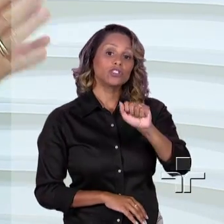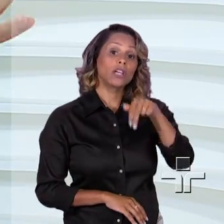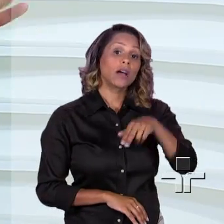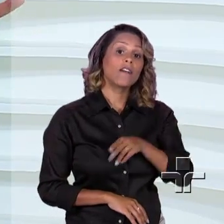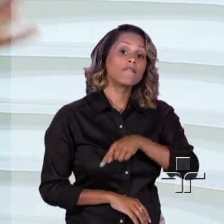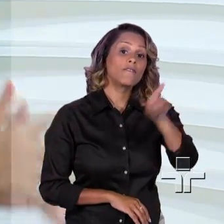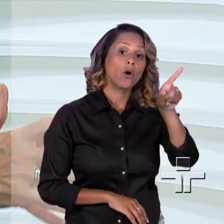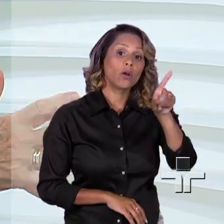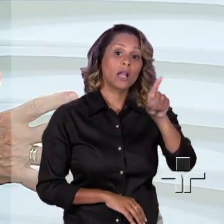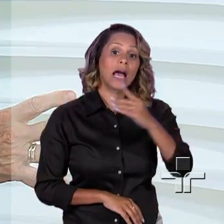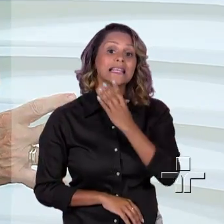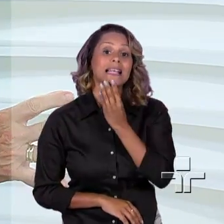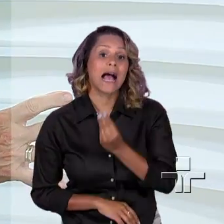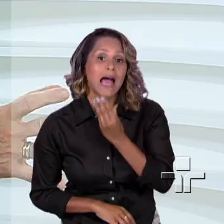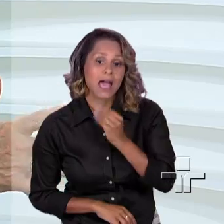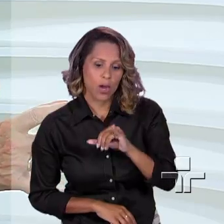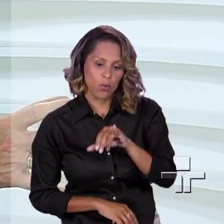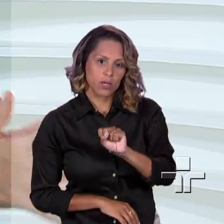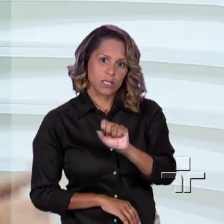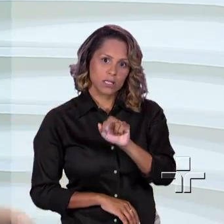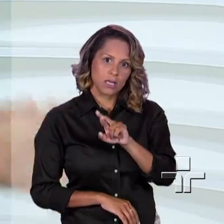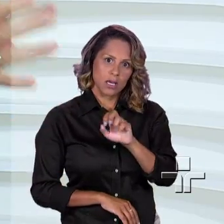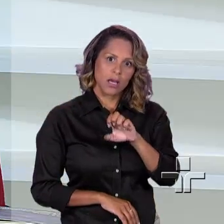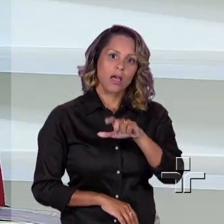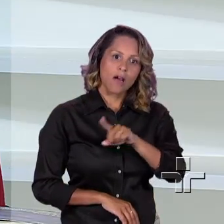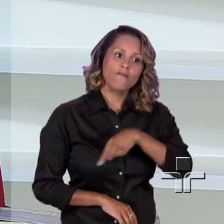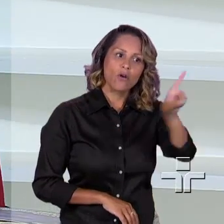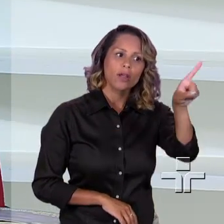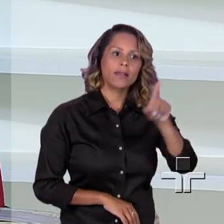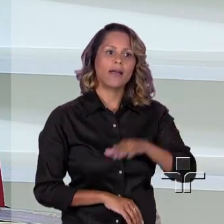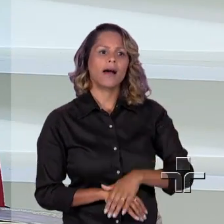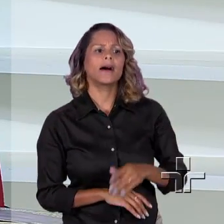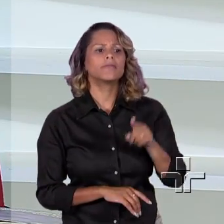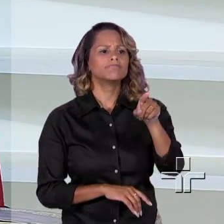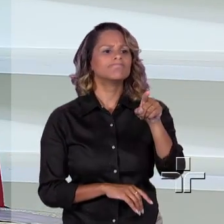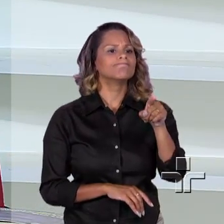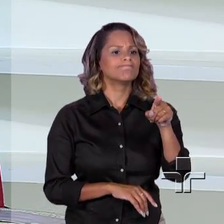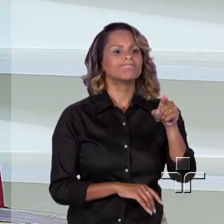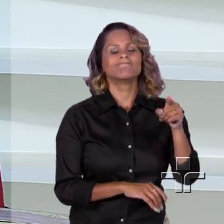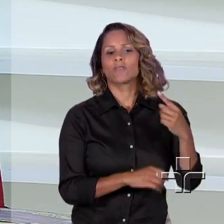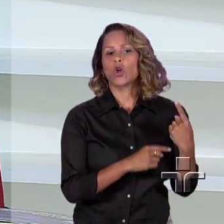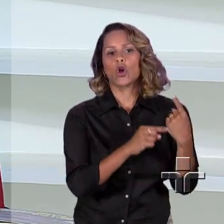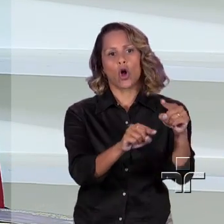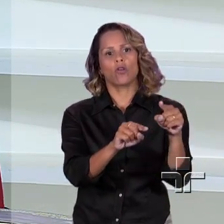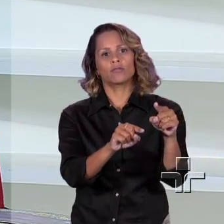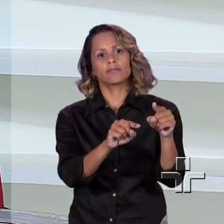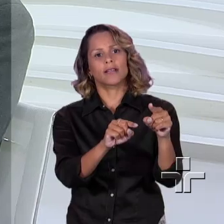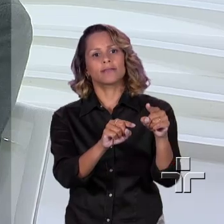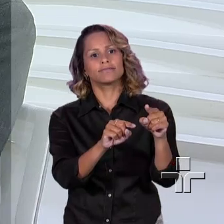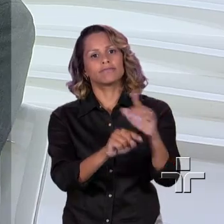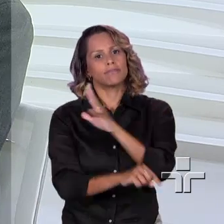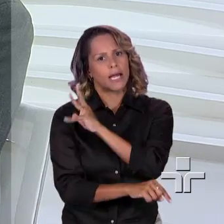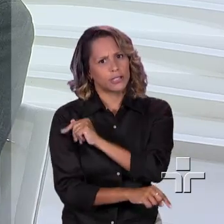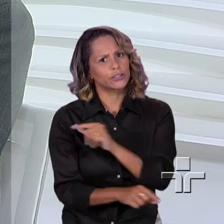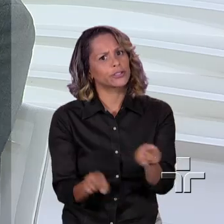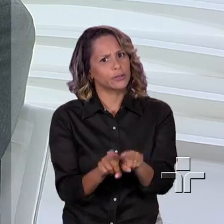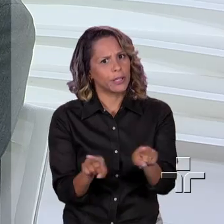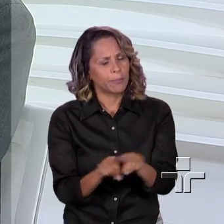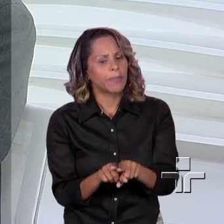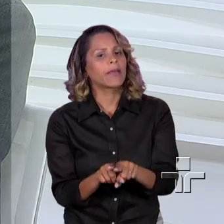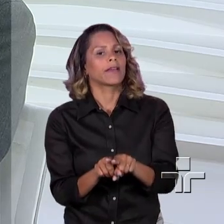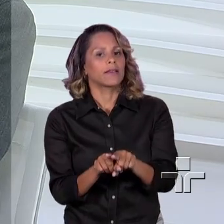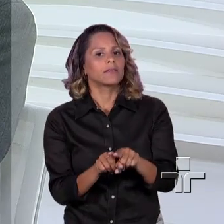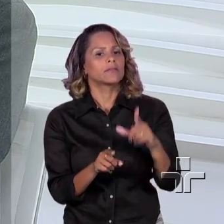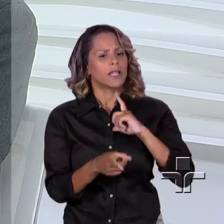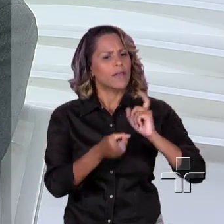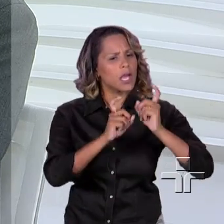Ele condena a ocupação dos territórios, está a favor de um Estado palestino. Ele teve reuniões com os palestinos quando estava em